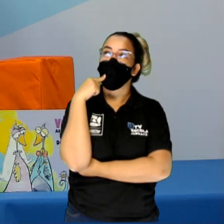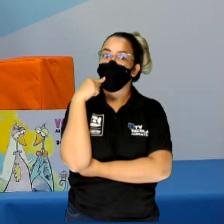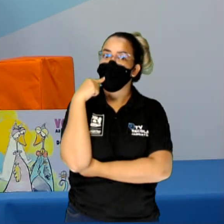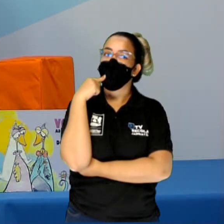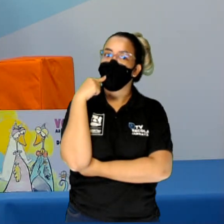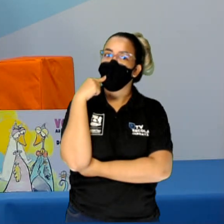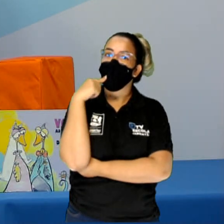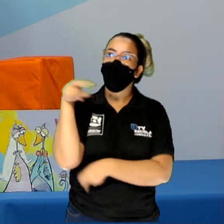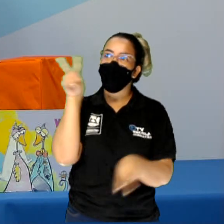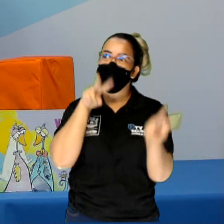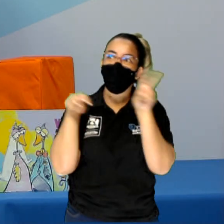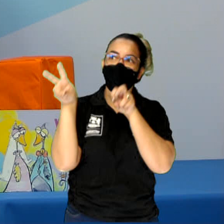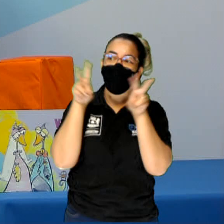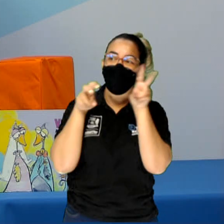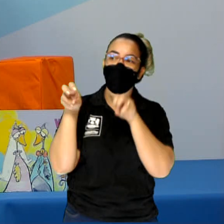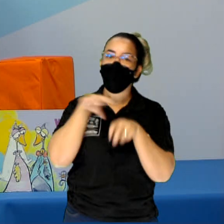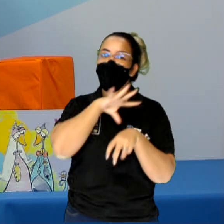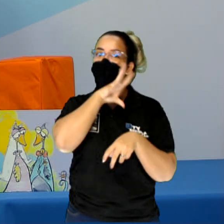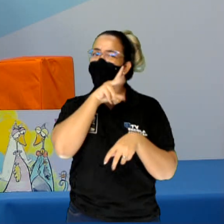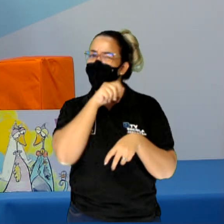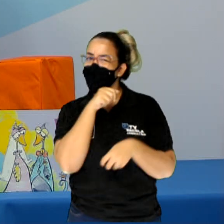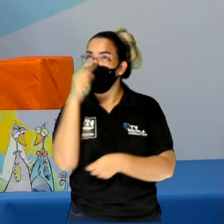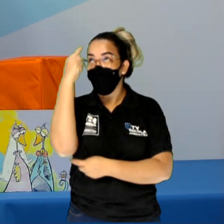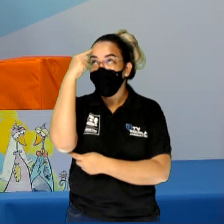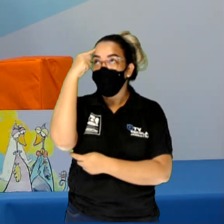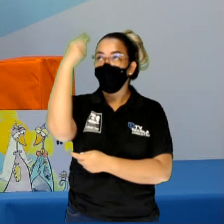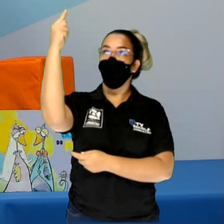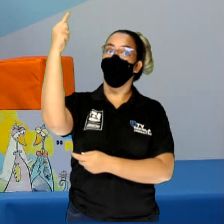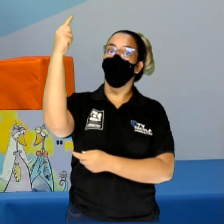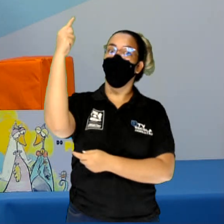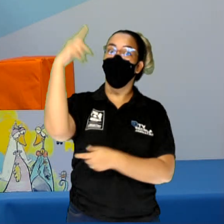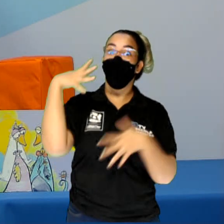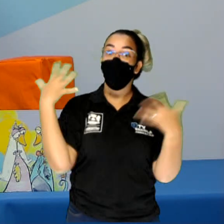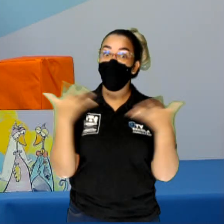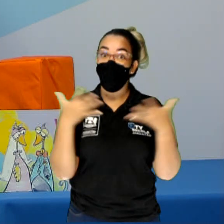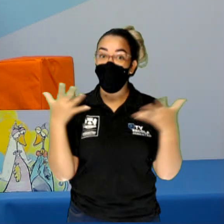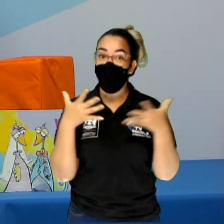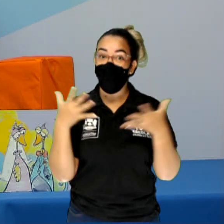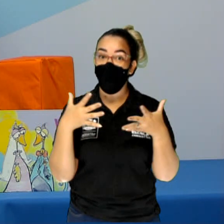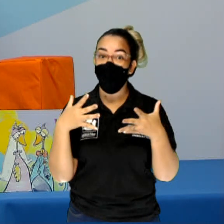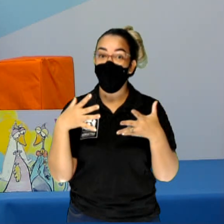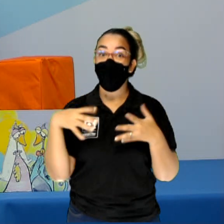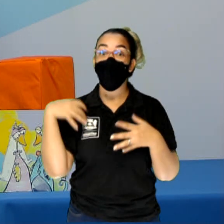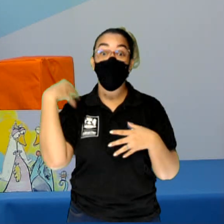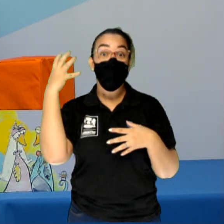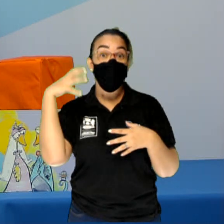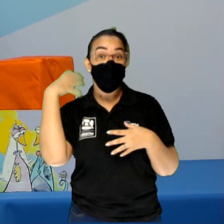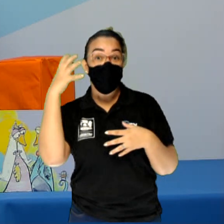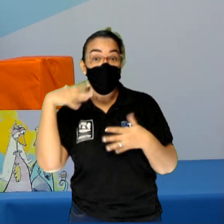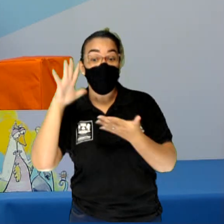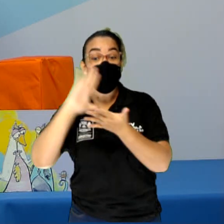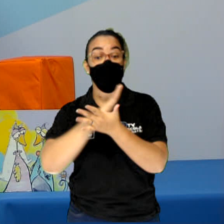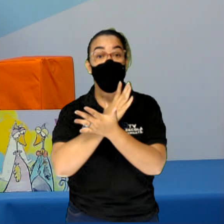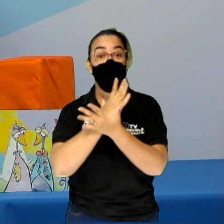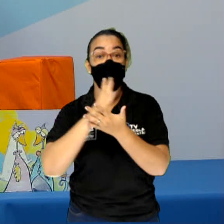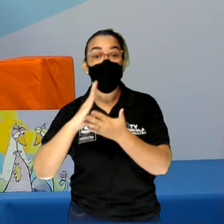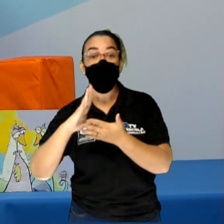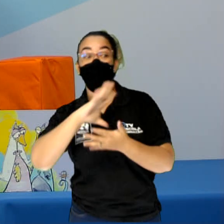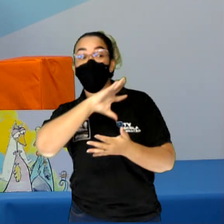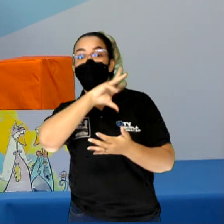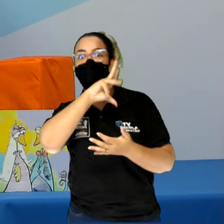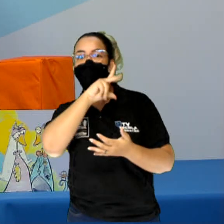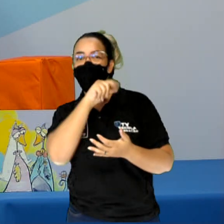Olhando esses animais, eu tive até mesmo uma ideia. Que tal agora escutar e brincar com os sons que esses animais